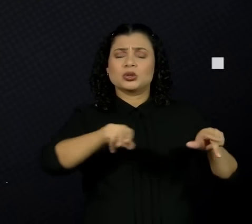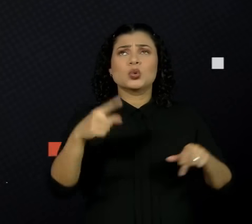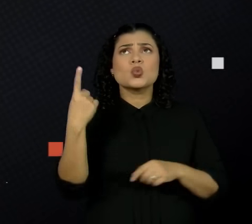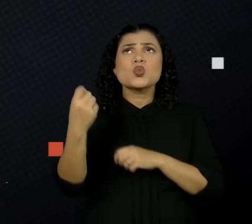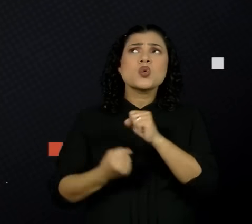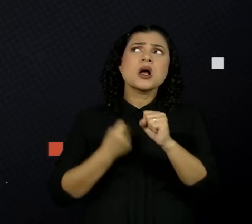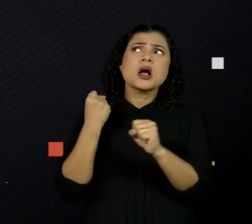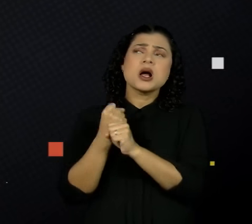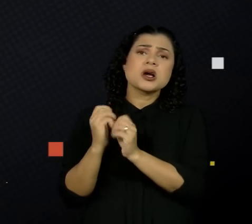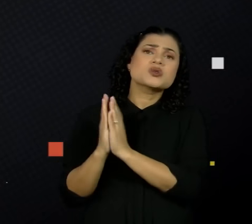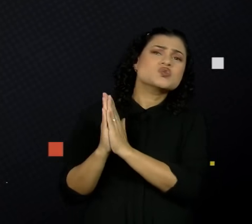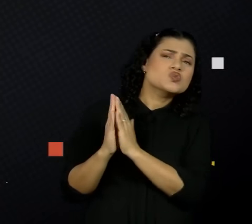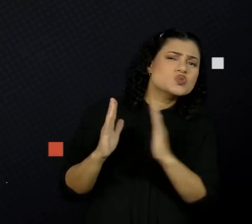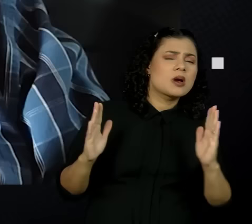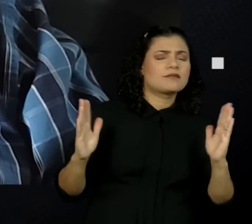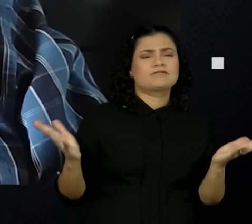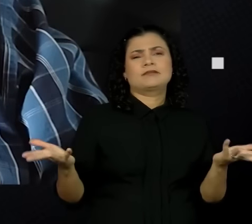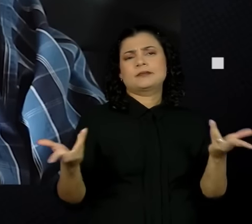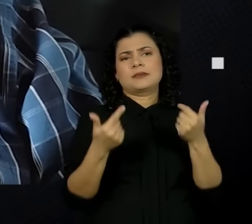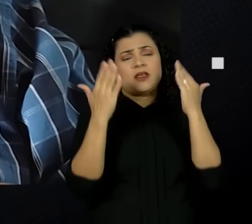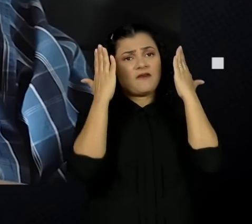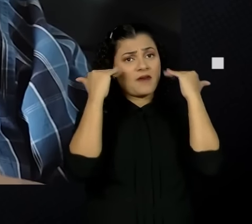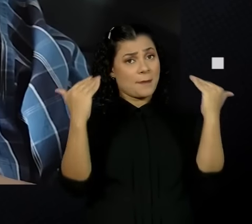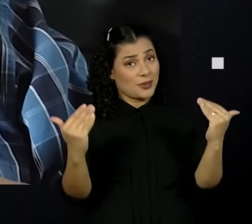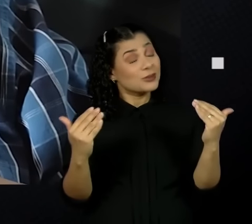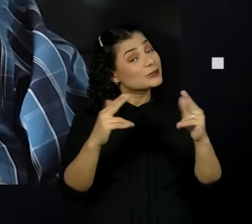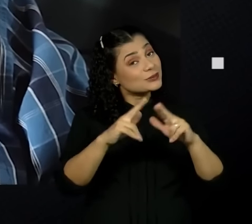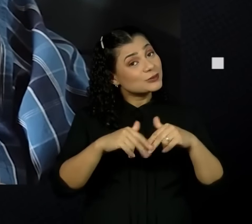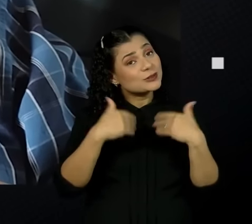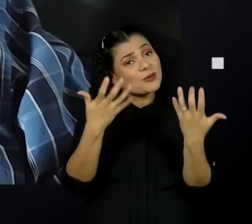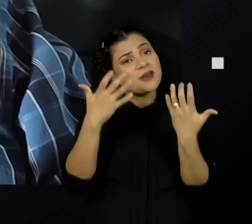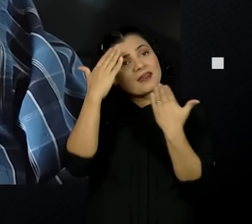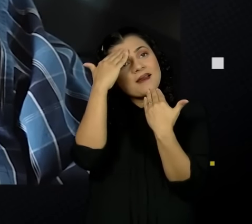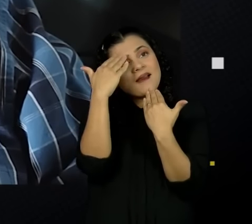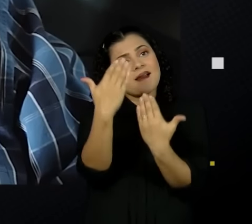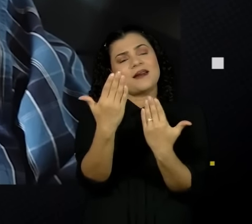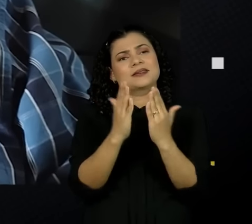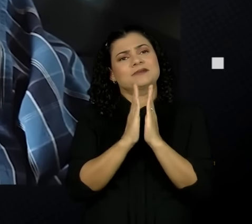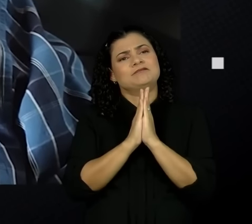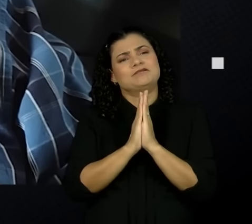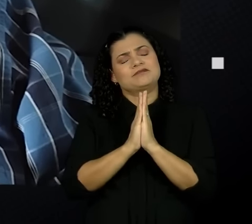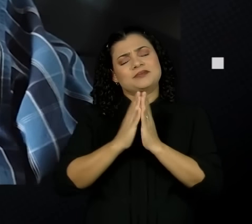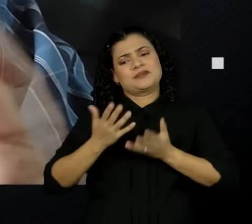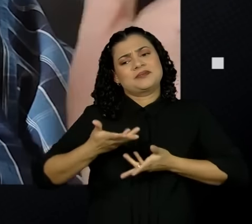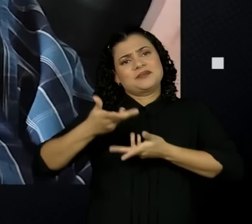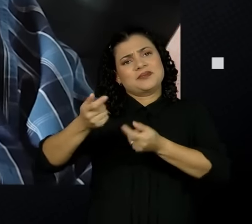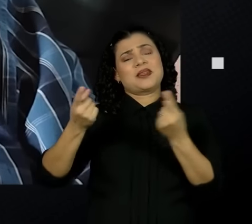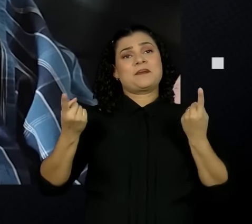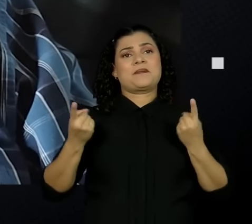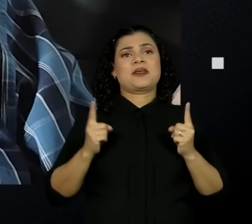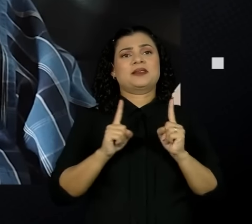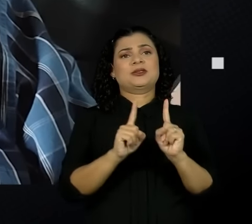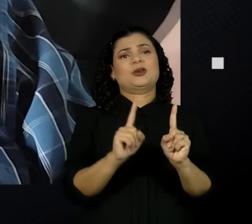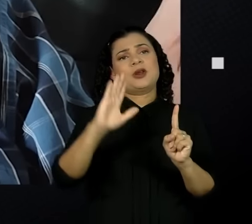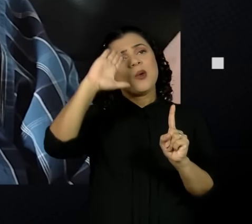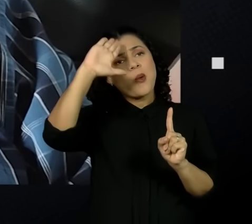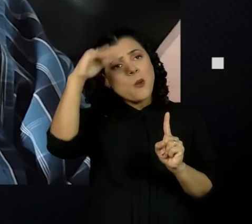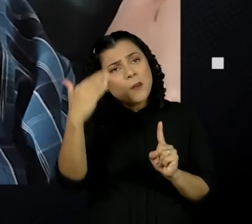ano, com grande sucesso. Eu quero agradecer a produção do Persona por essa